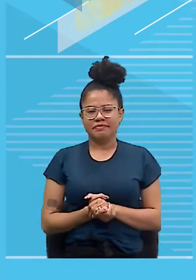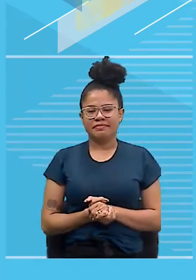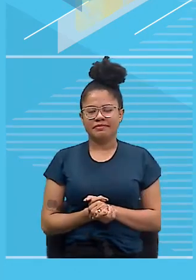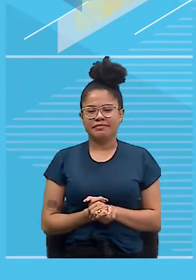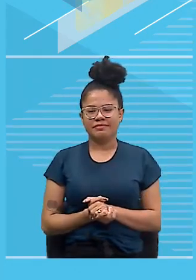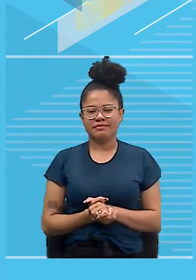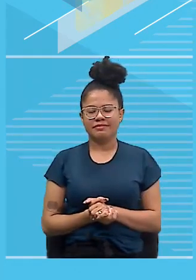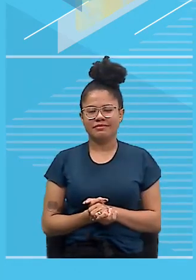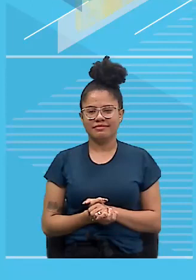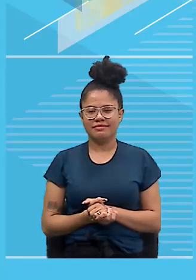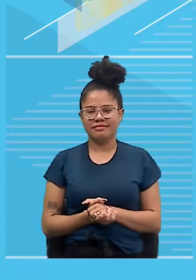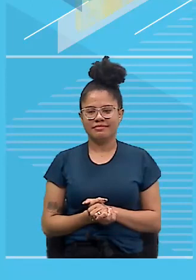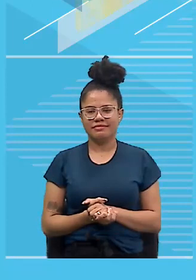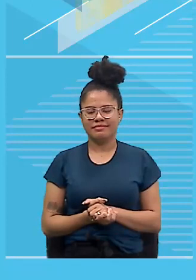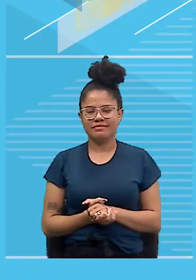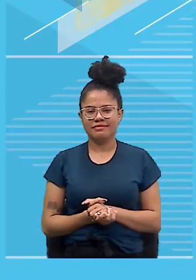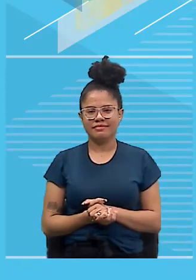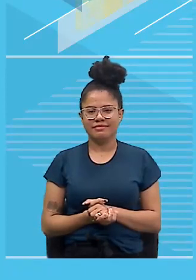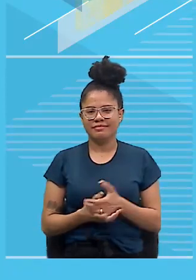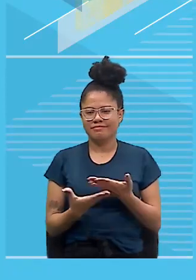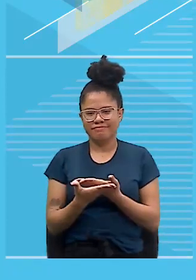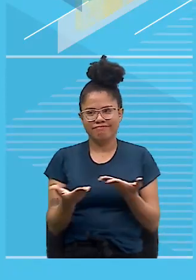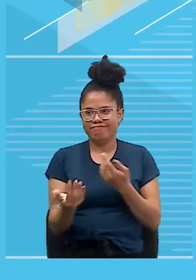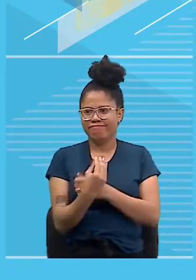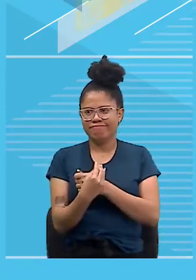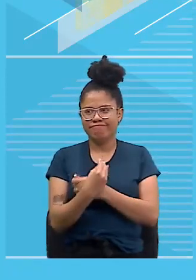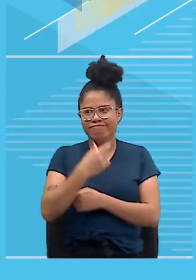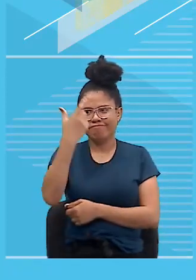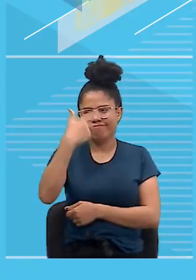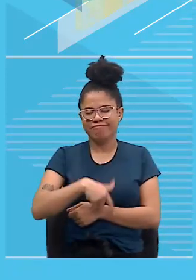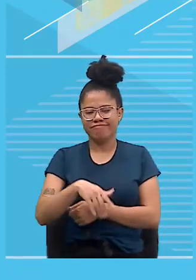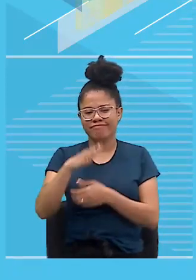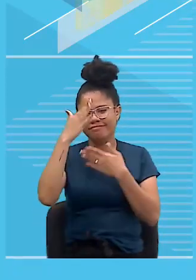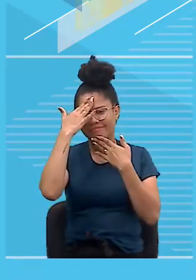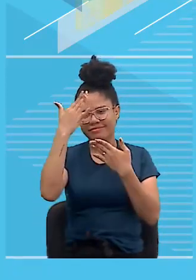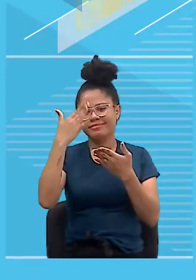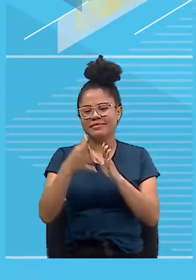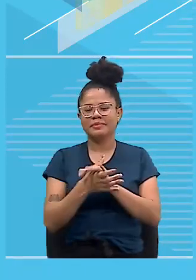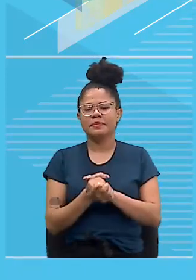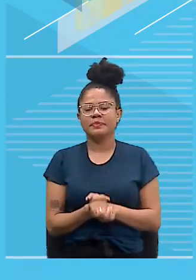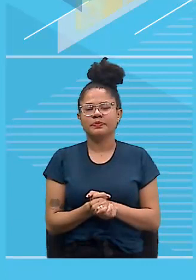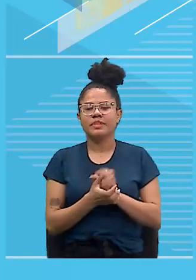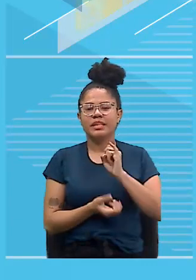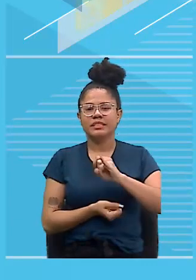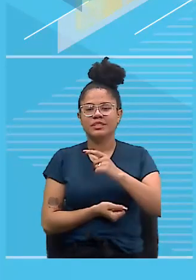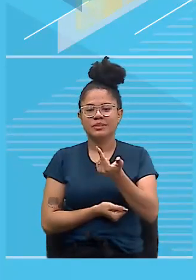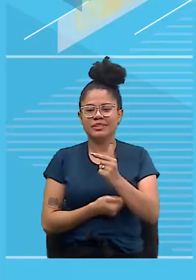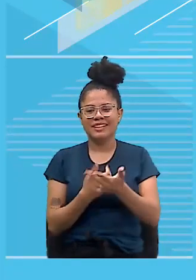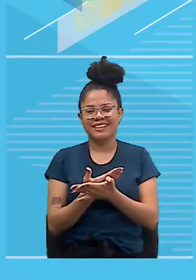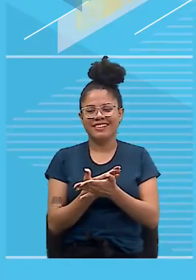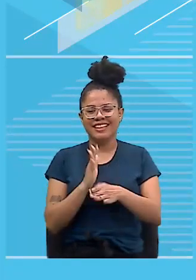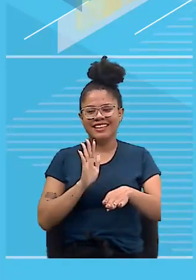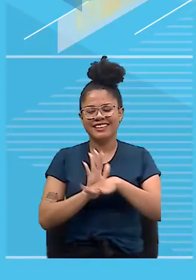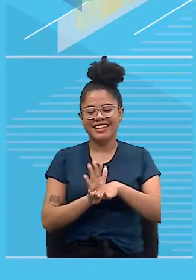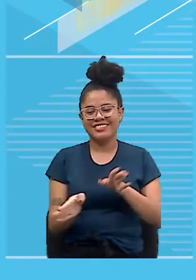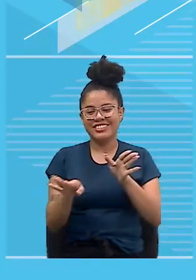turma de Miguel Leão carinho desse aqui não existe obrigado se eu não tivesse aula à tarde era